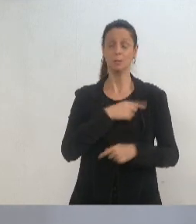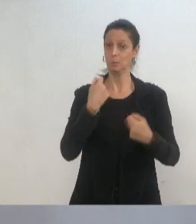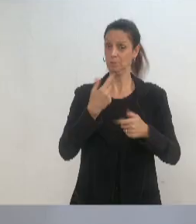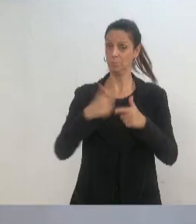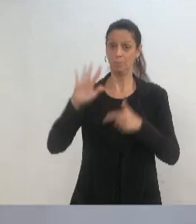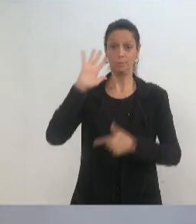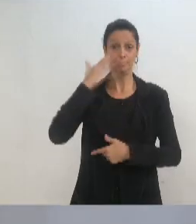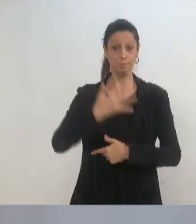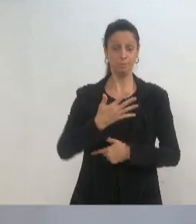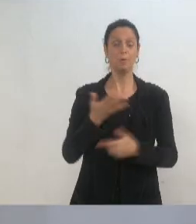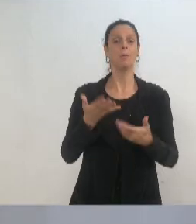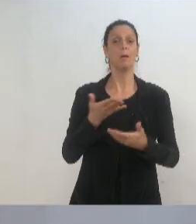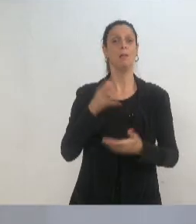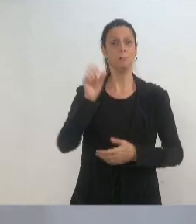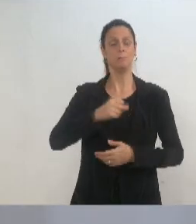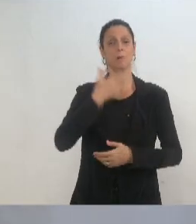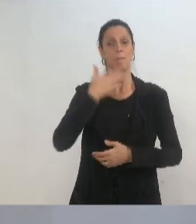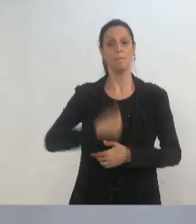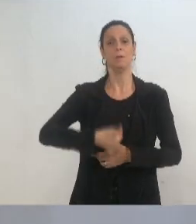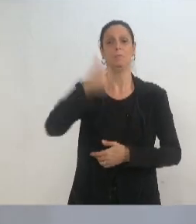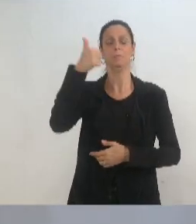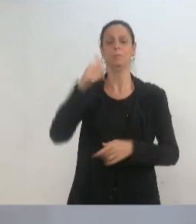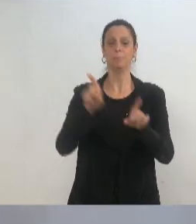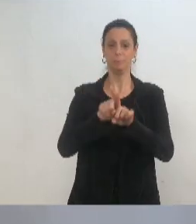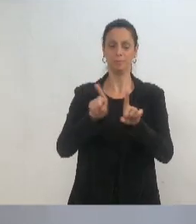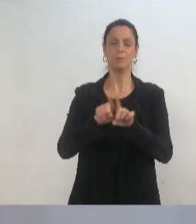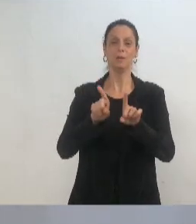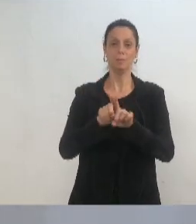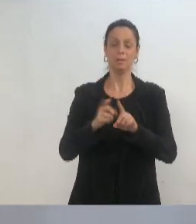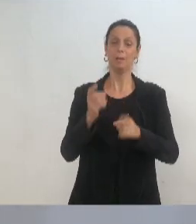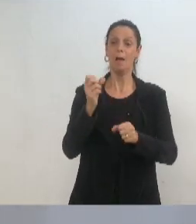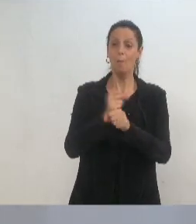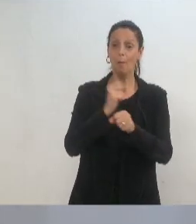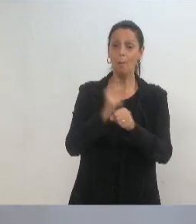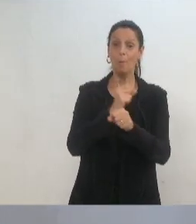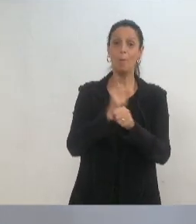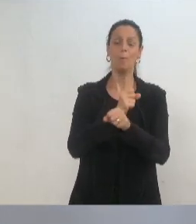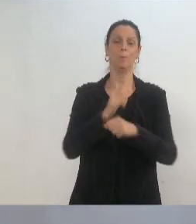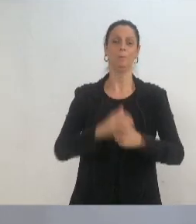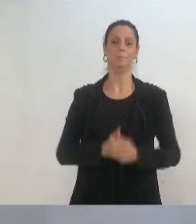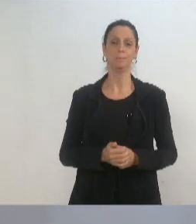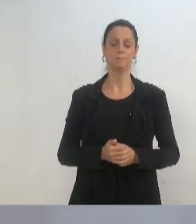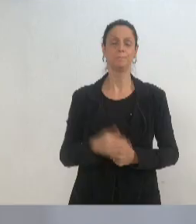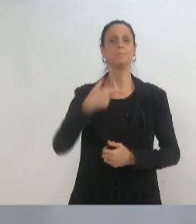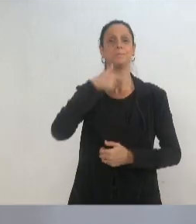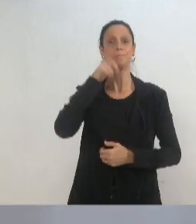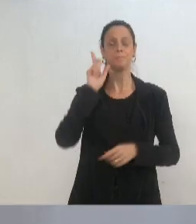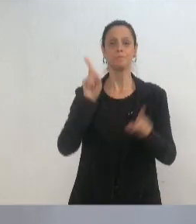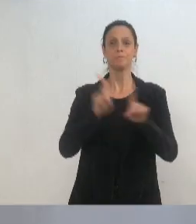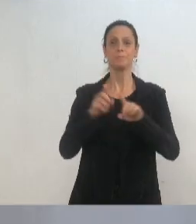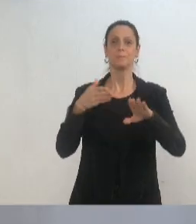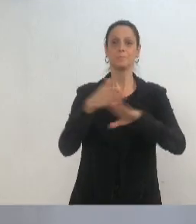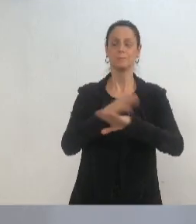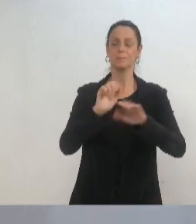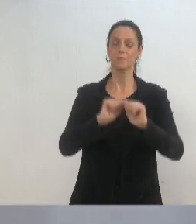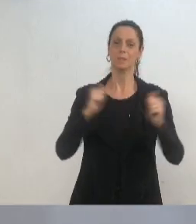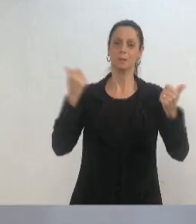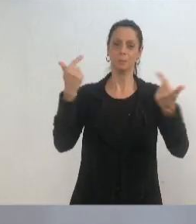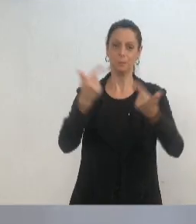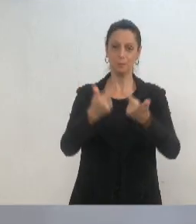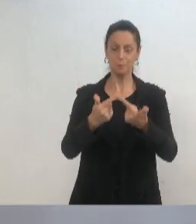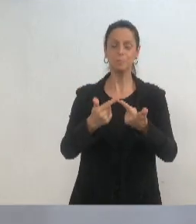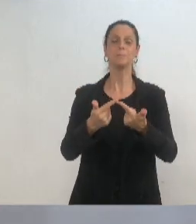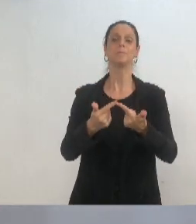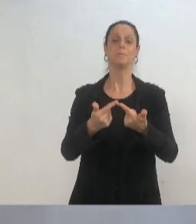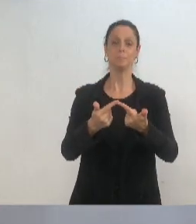A gente quer melhorias no serviço paliativo, mas a gente quer a obra. Quero dizer também que ontem estive na Assembleia Legislativa